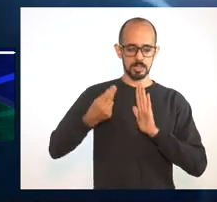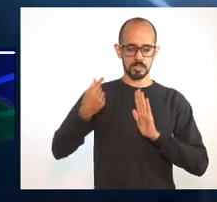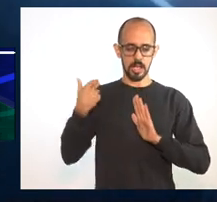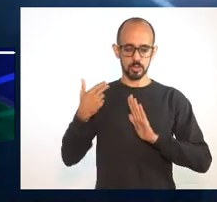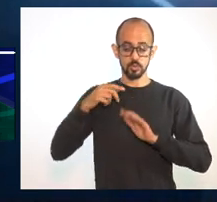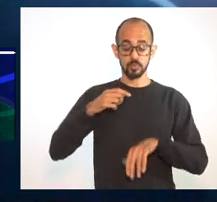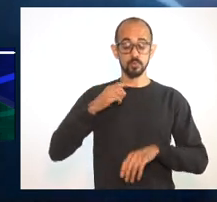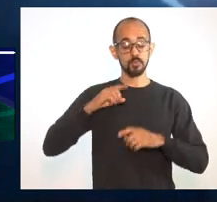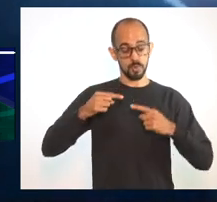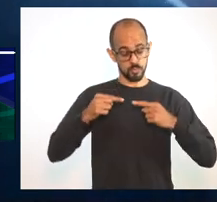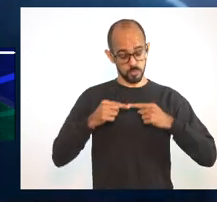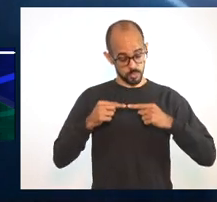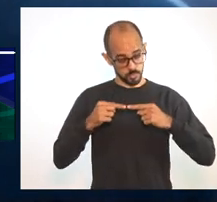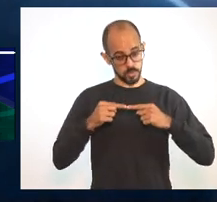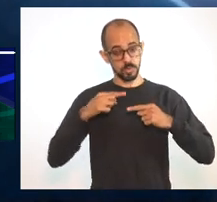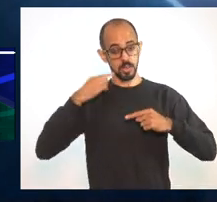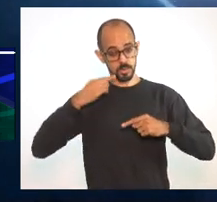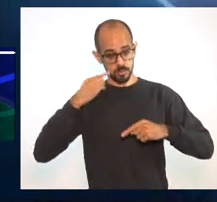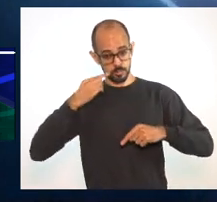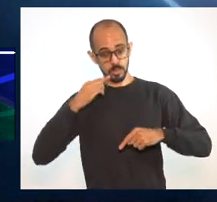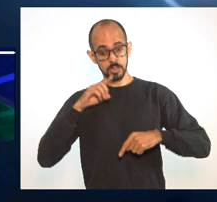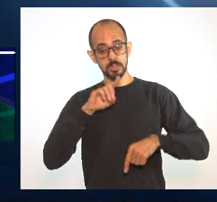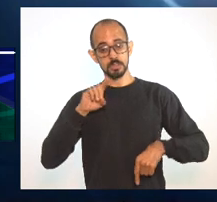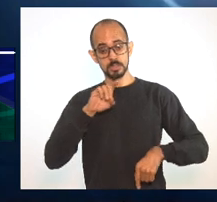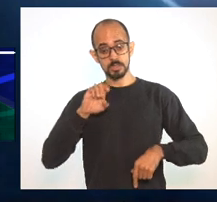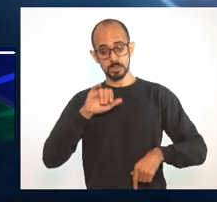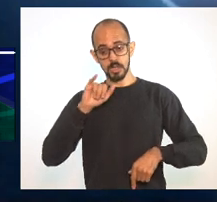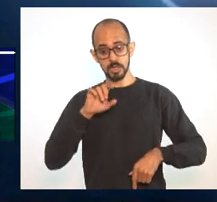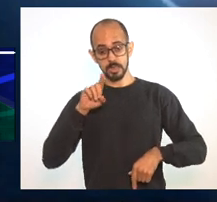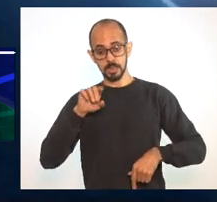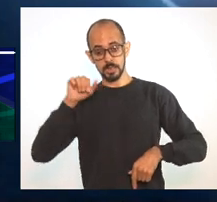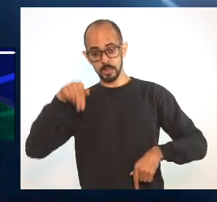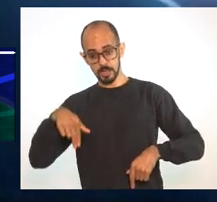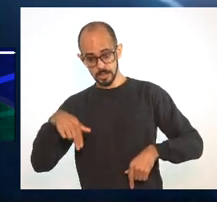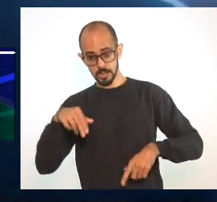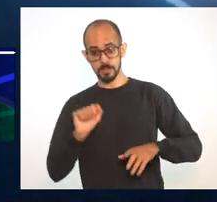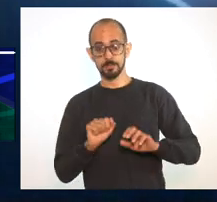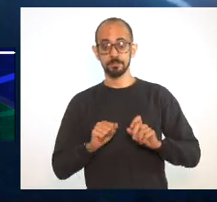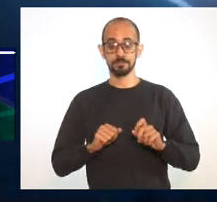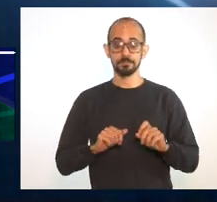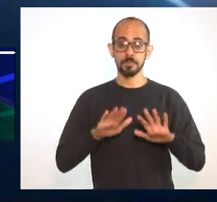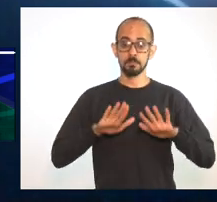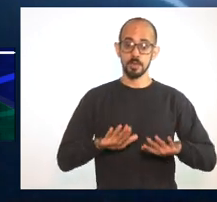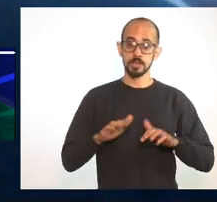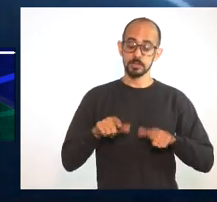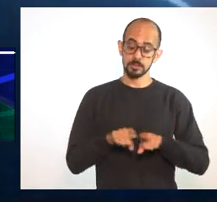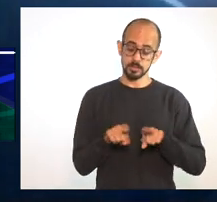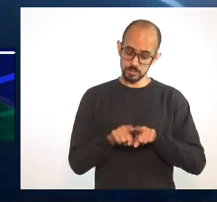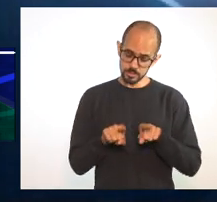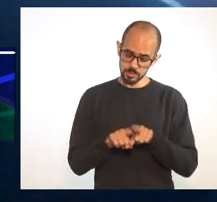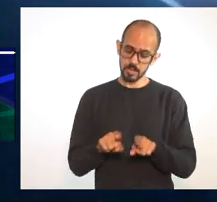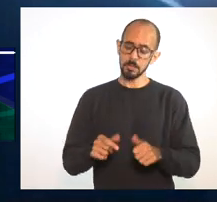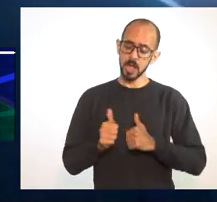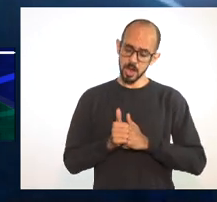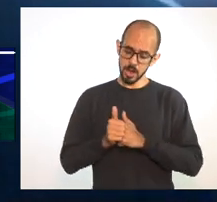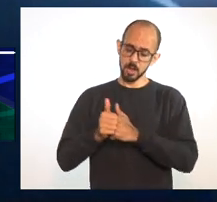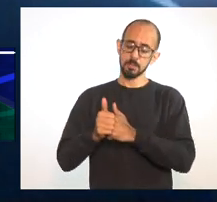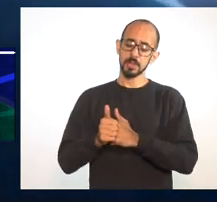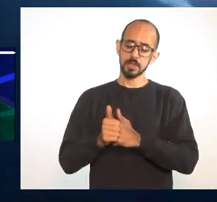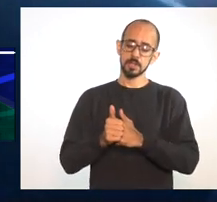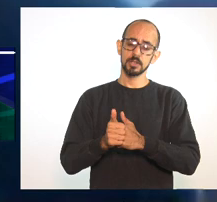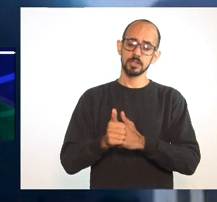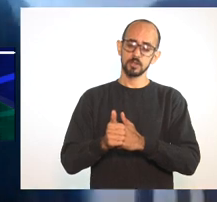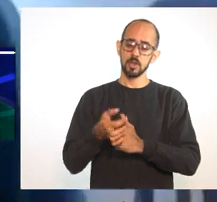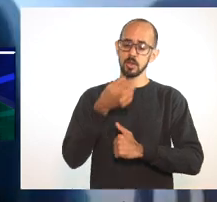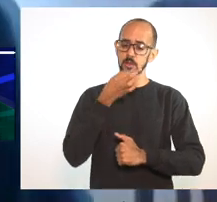Zeidan, valorosa companheira nossa, e acompanhando também o parecer da CCJ sobre